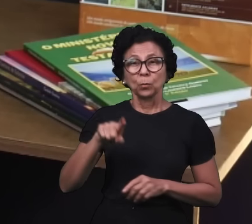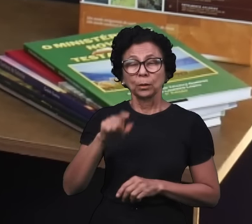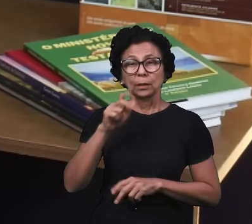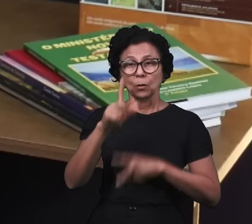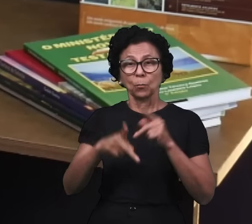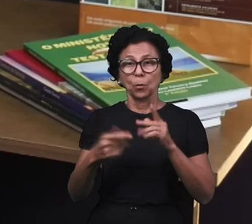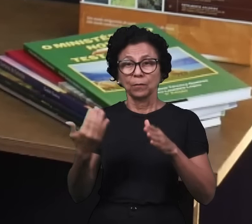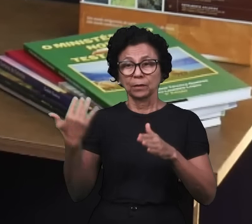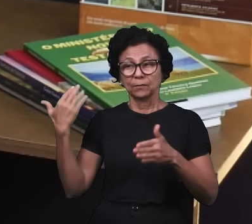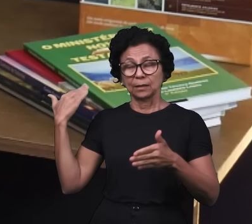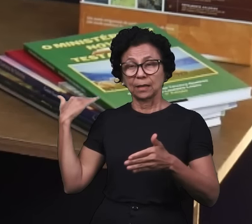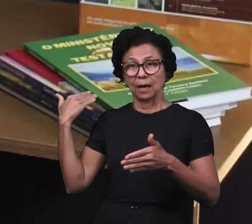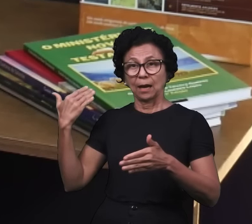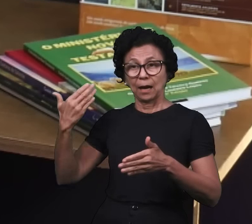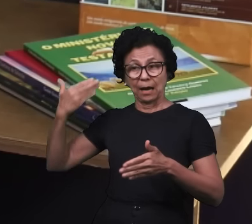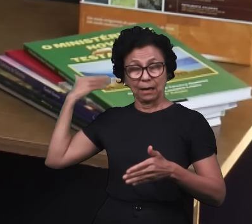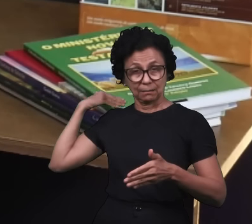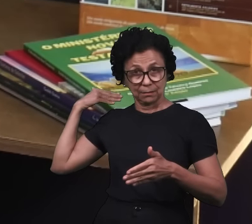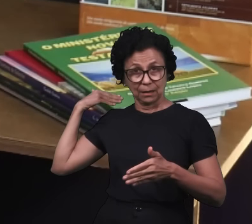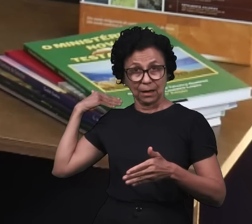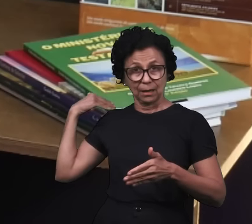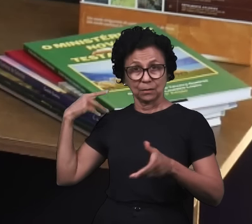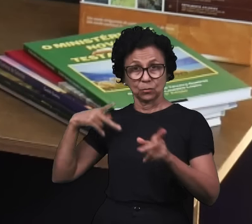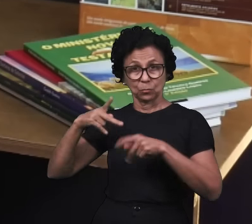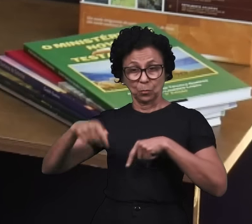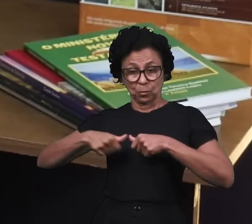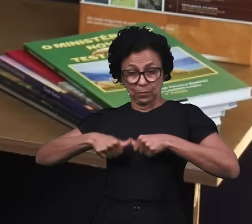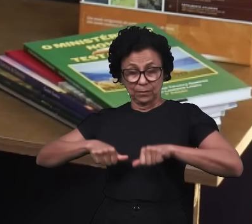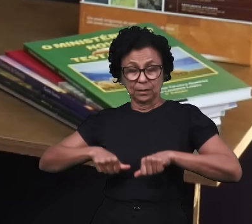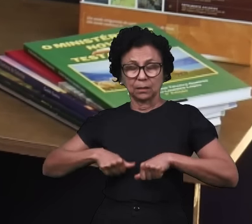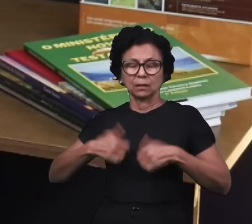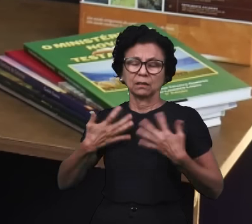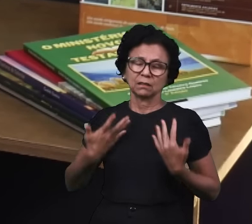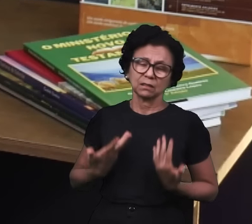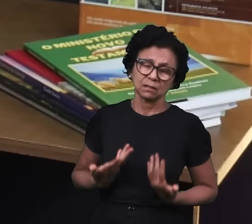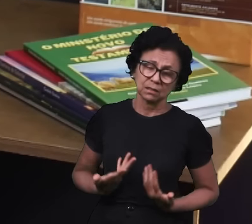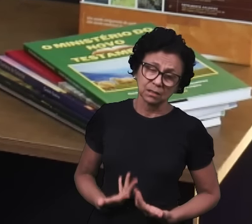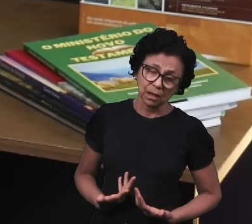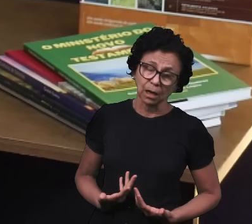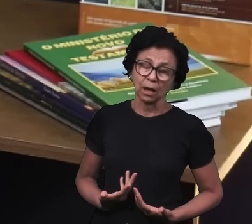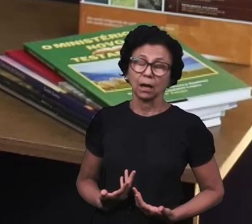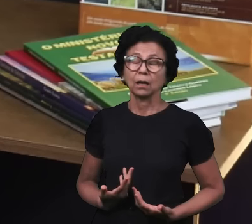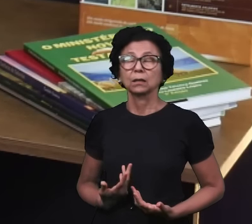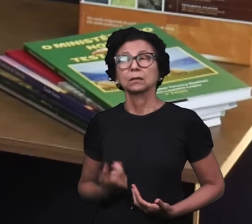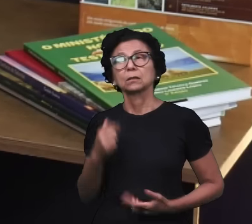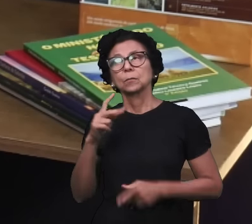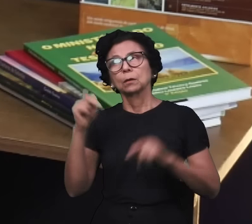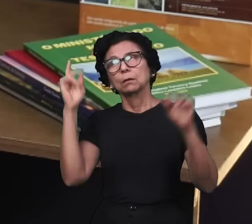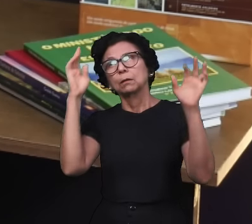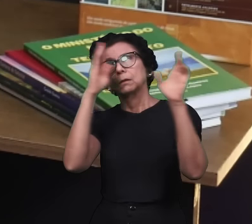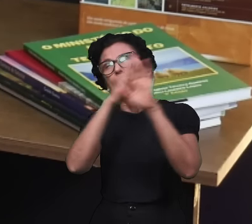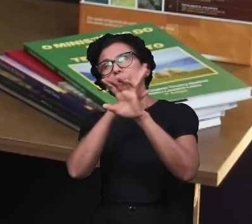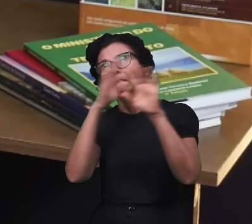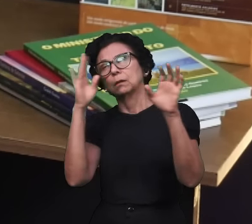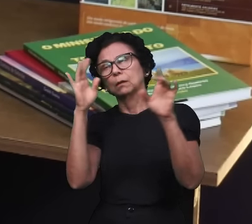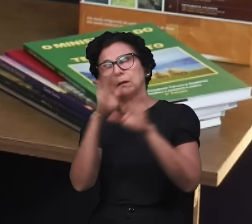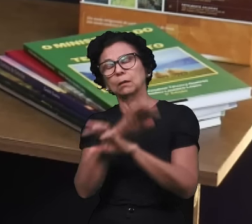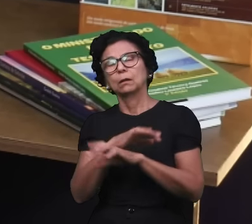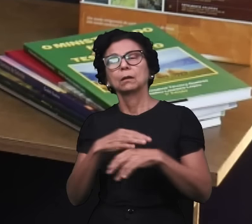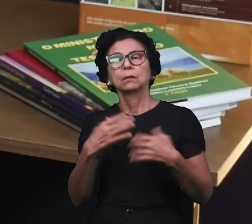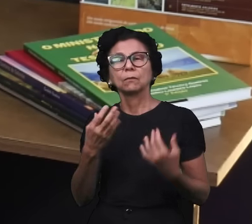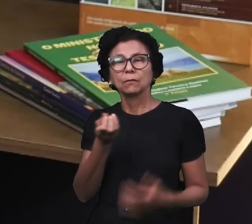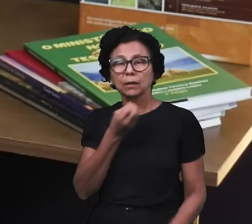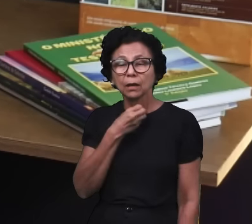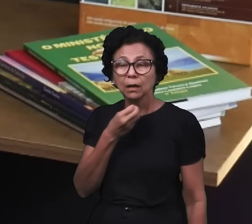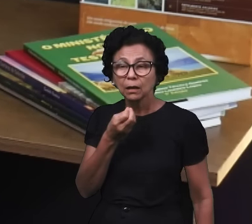cansados, aqueles que estavam até mesmo dispersos. E ali nós vemos também claramente um